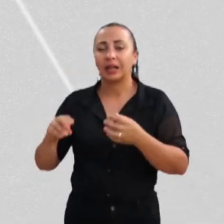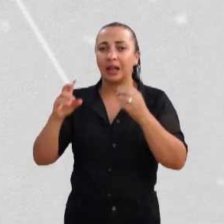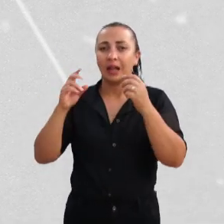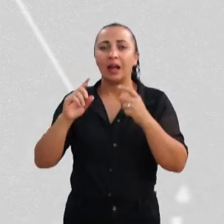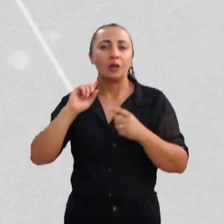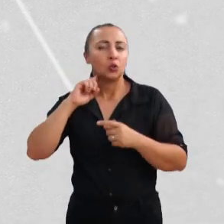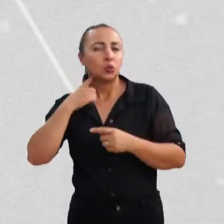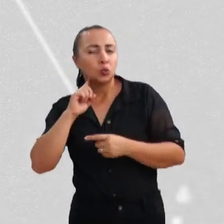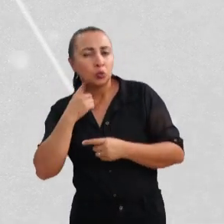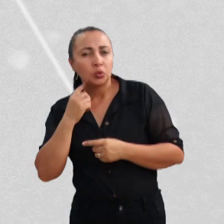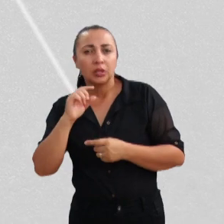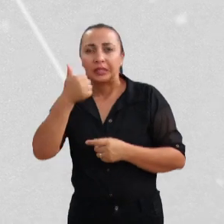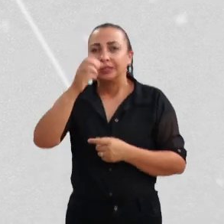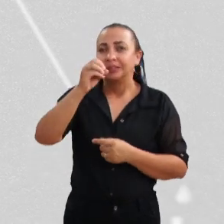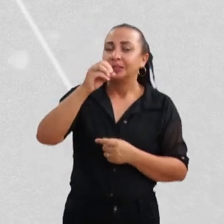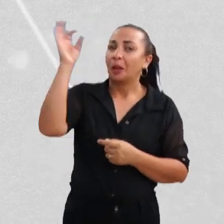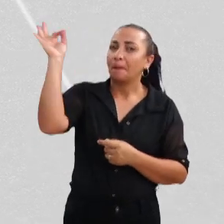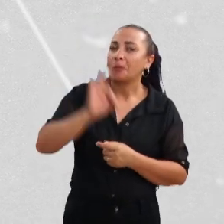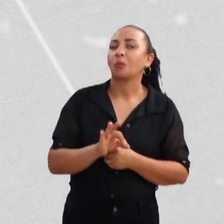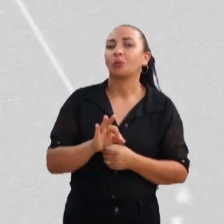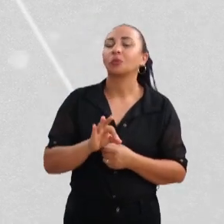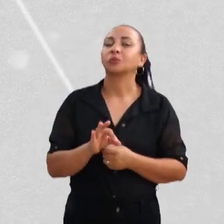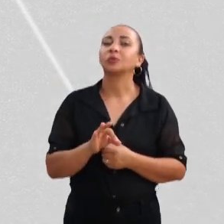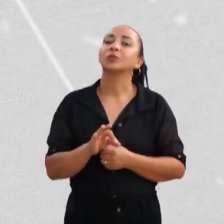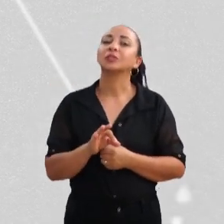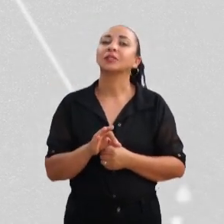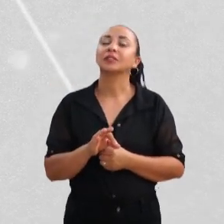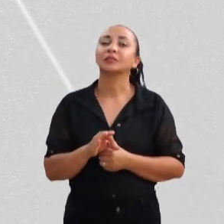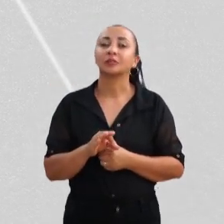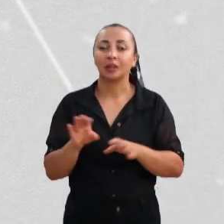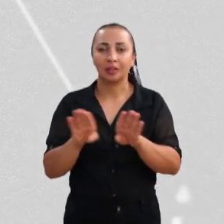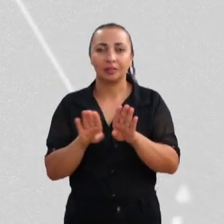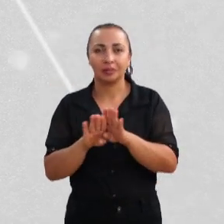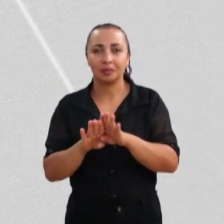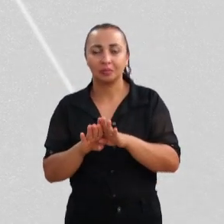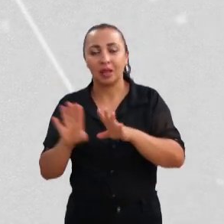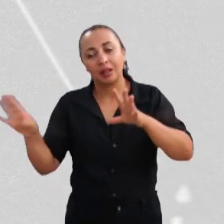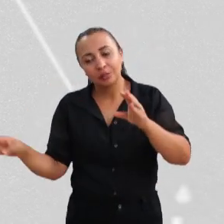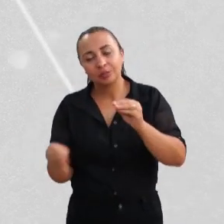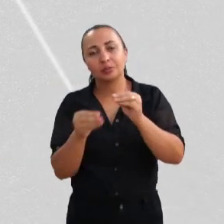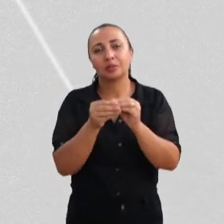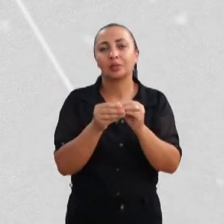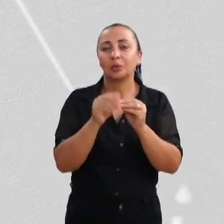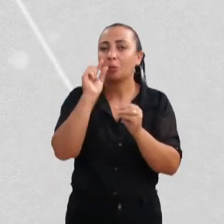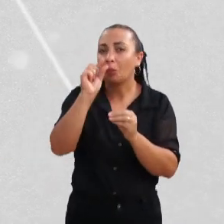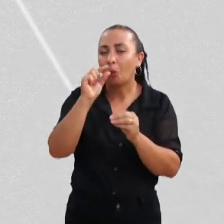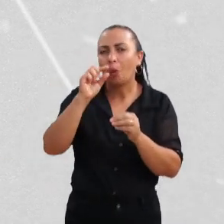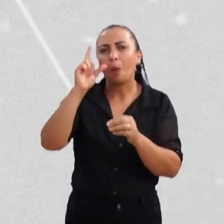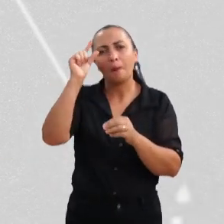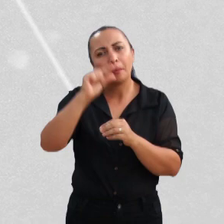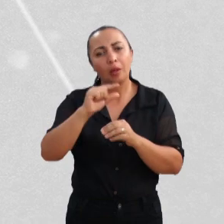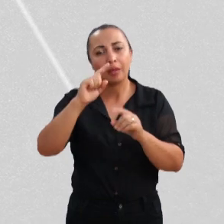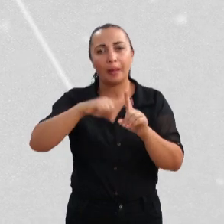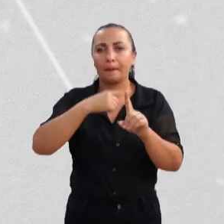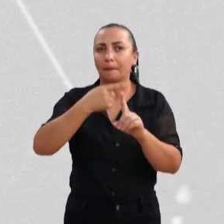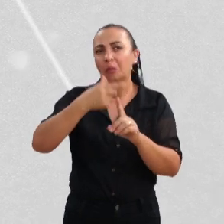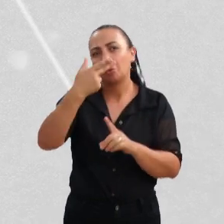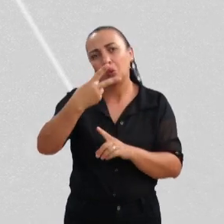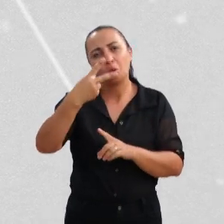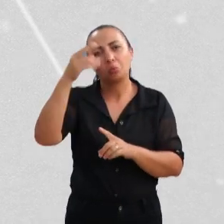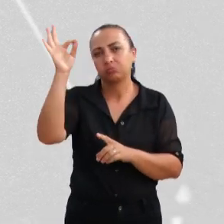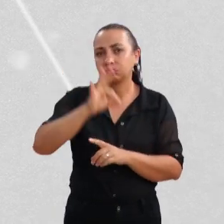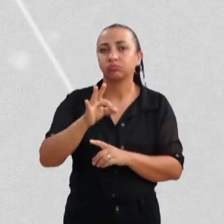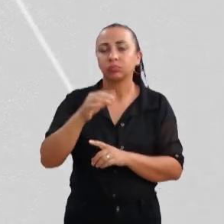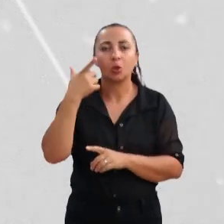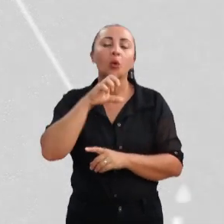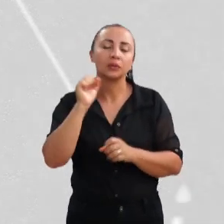né, as sujidades a aproximadamente 100%. E mesmo adicionando uma concentração um pouco menor, que foi a de